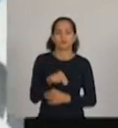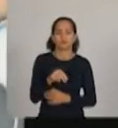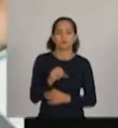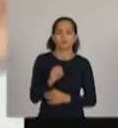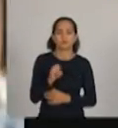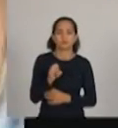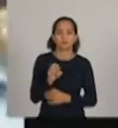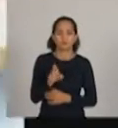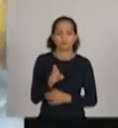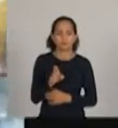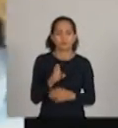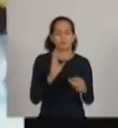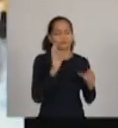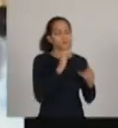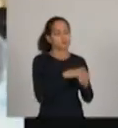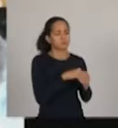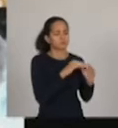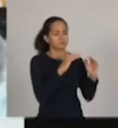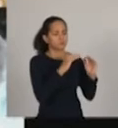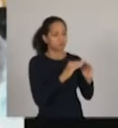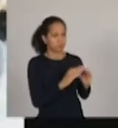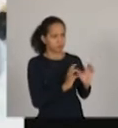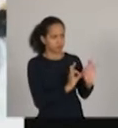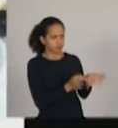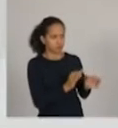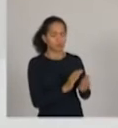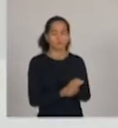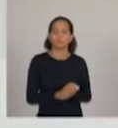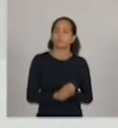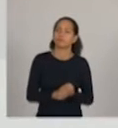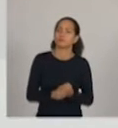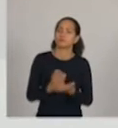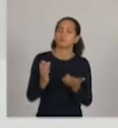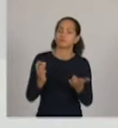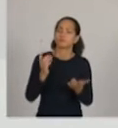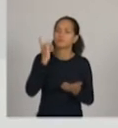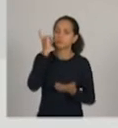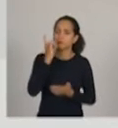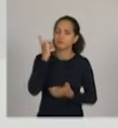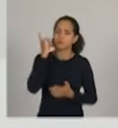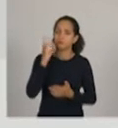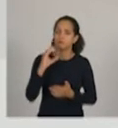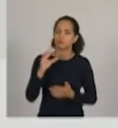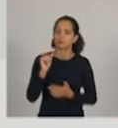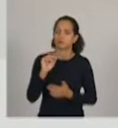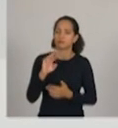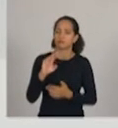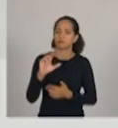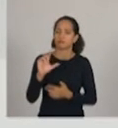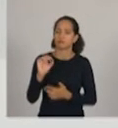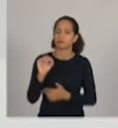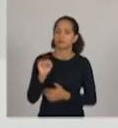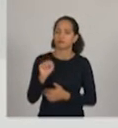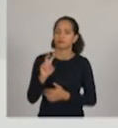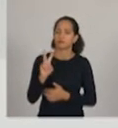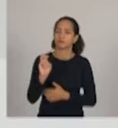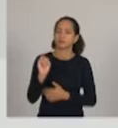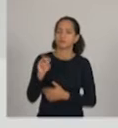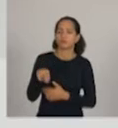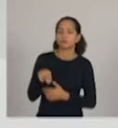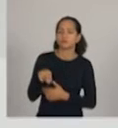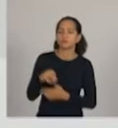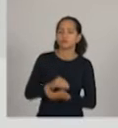Voto com relatório de Vossa Excelência. Como vota o deputado Carlos Von?